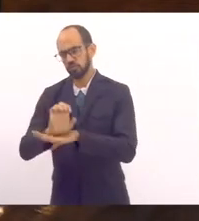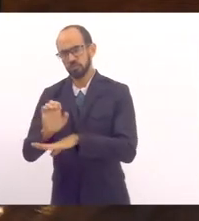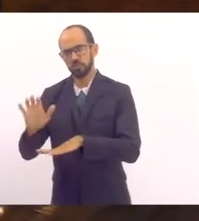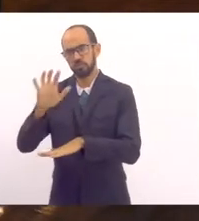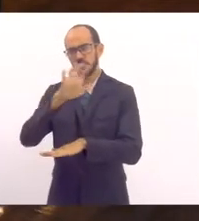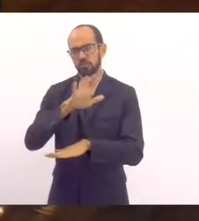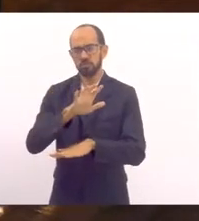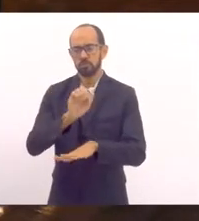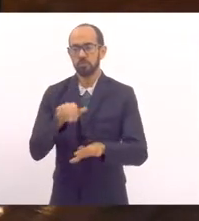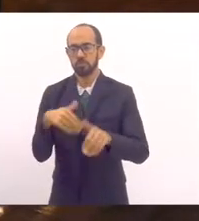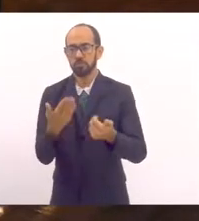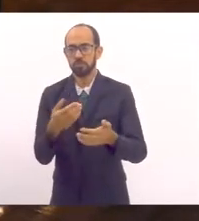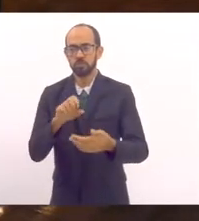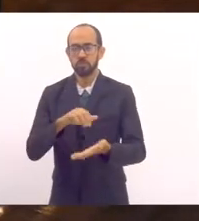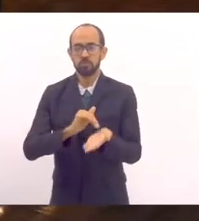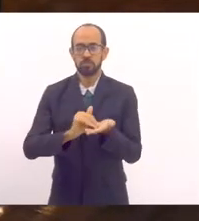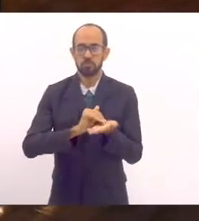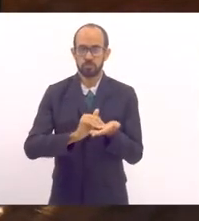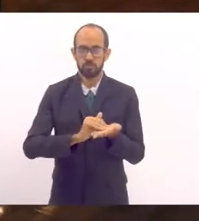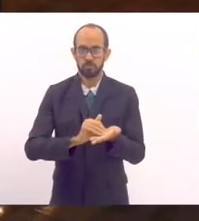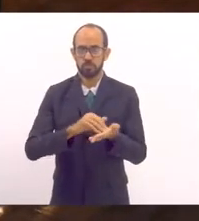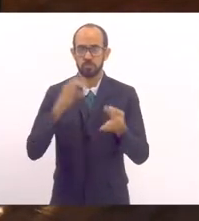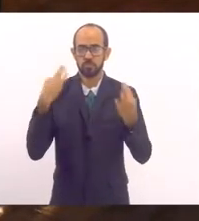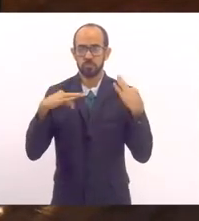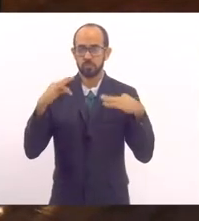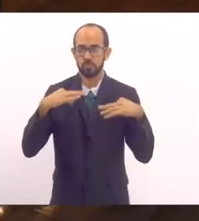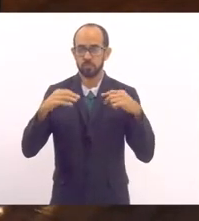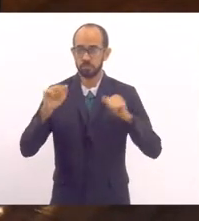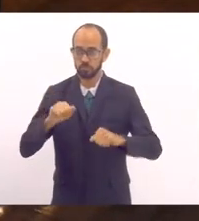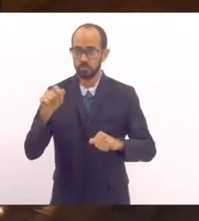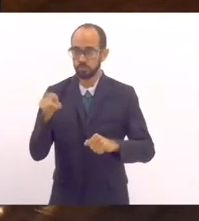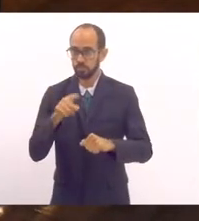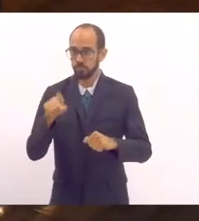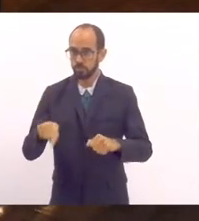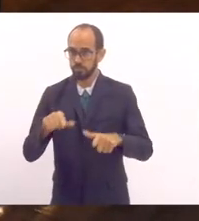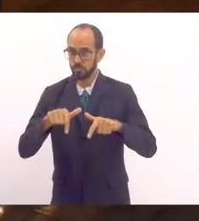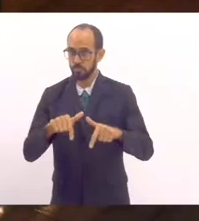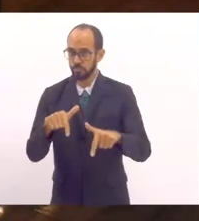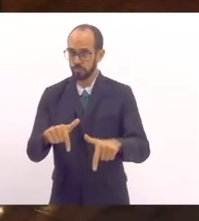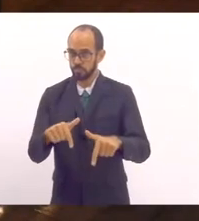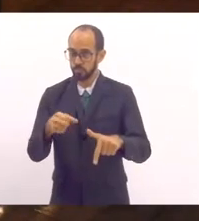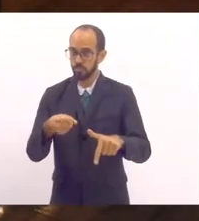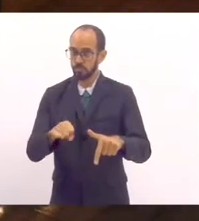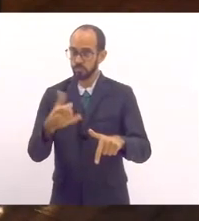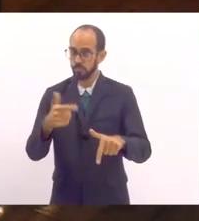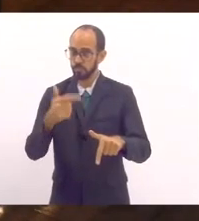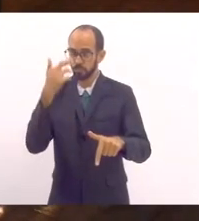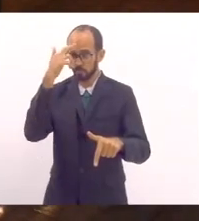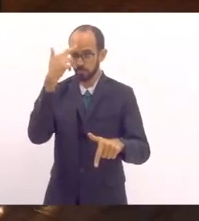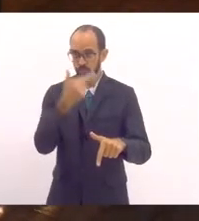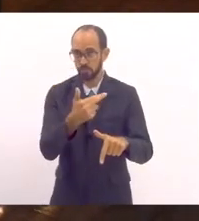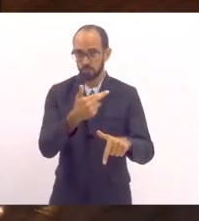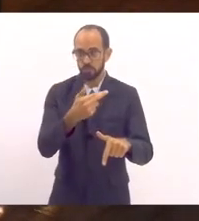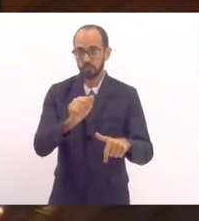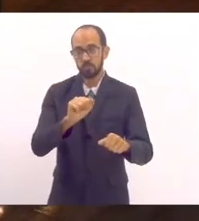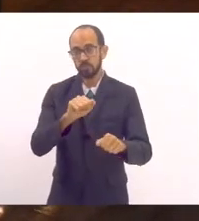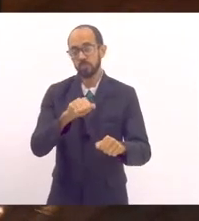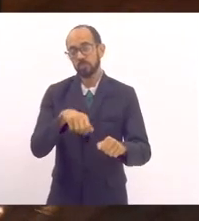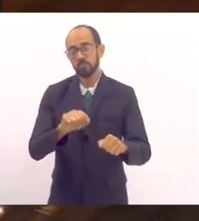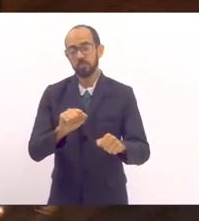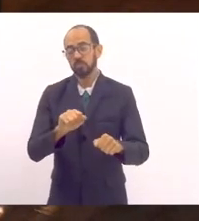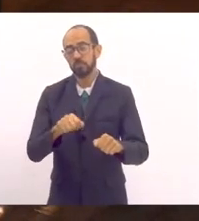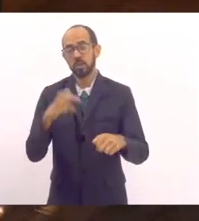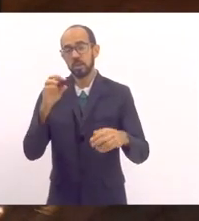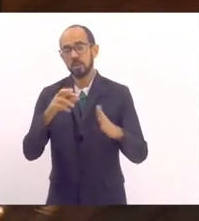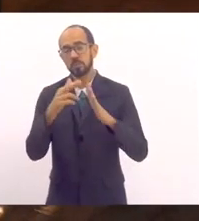Setur poderá revogar a certificação da instância de governança regional que não atender às diretrizes da regionalização do turismo no